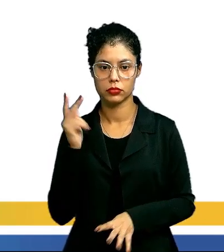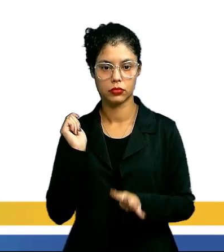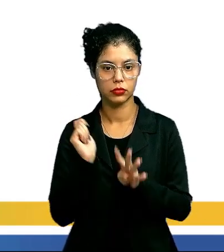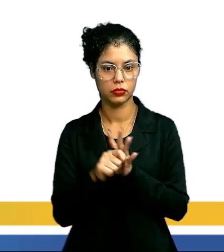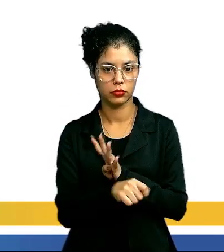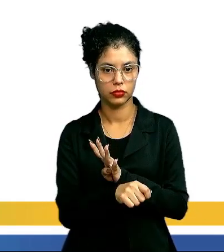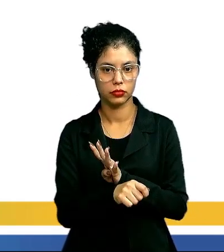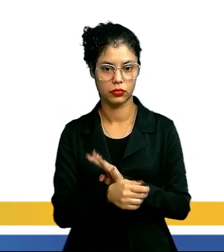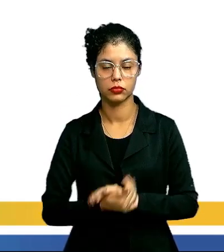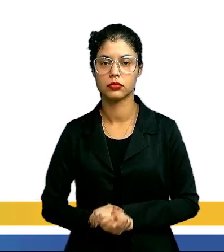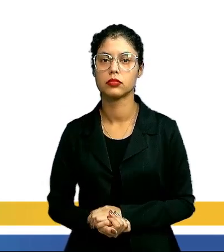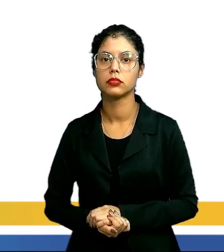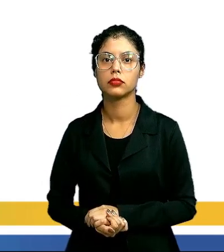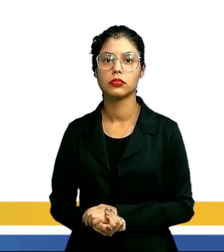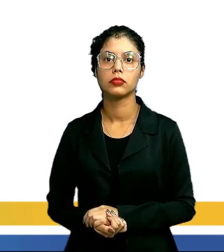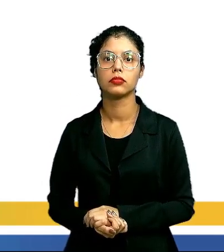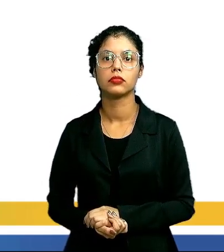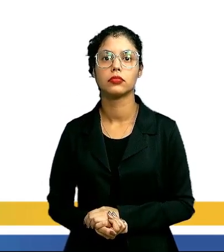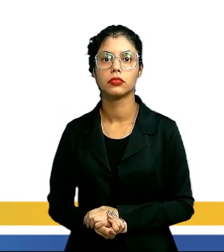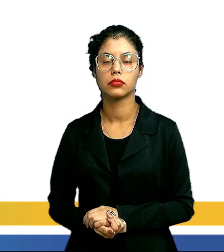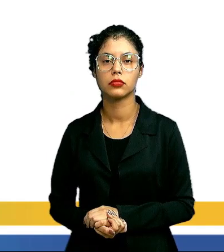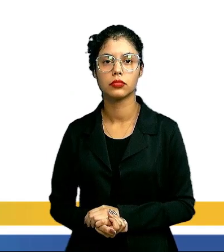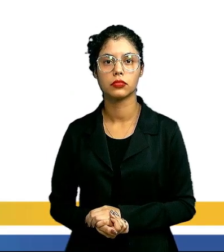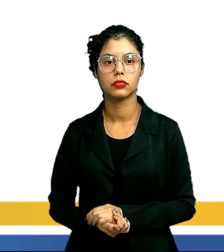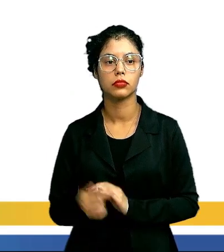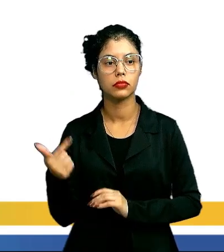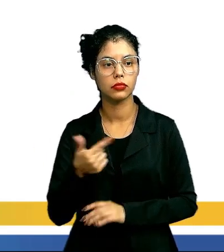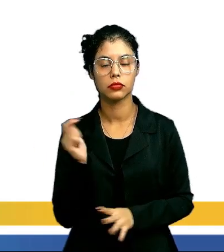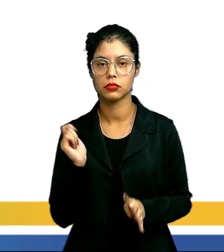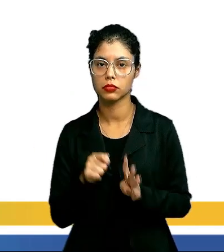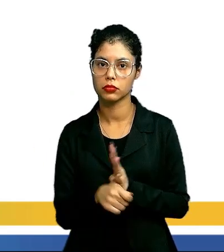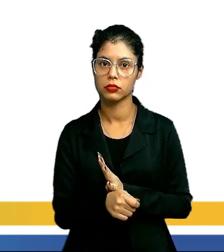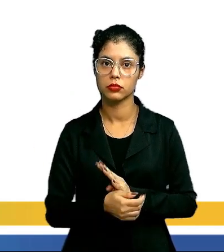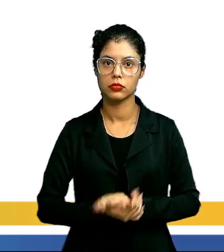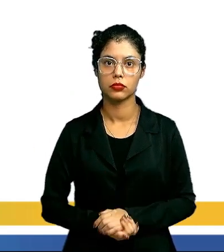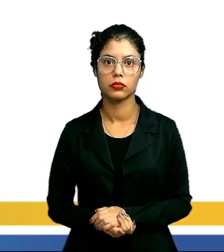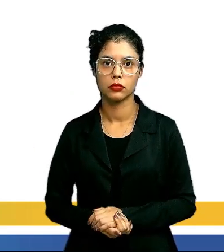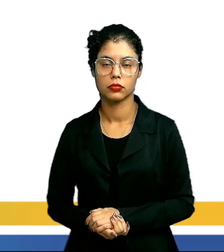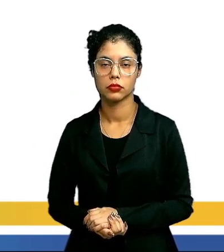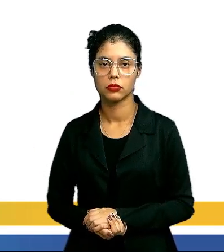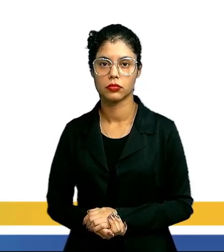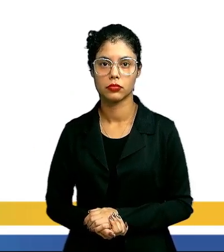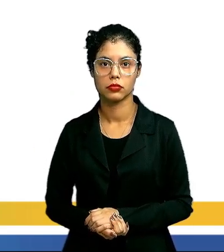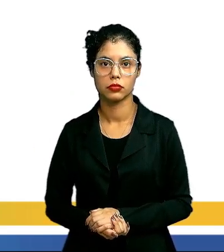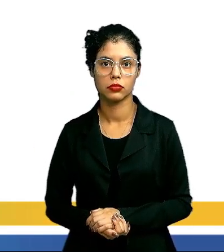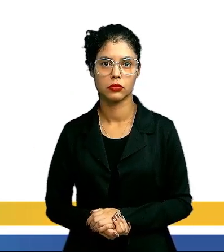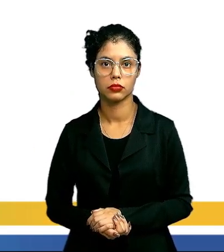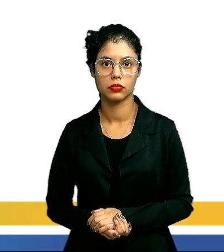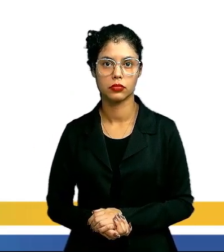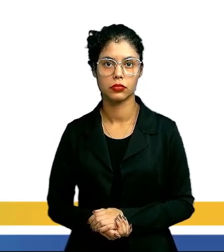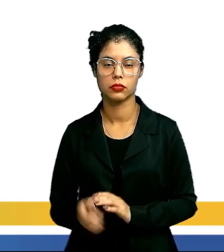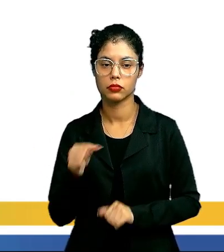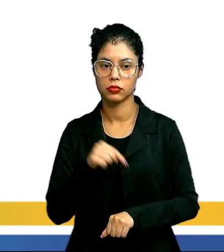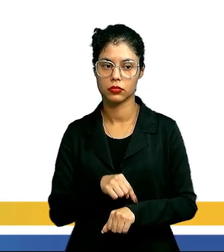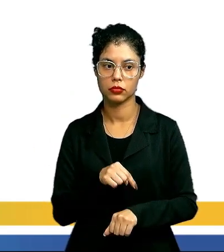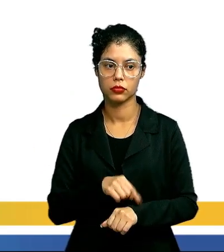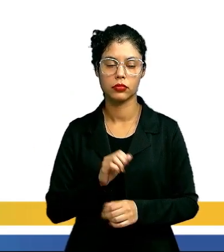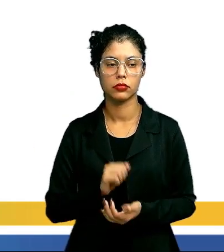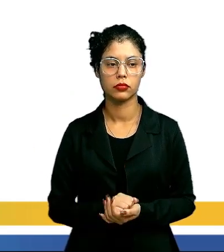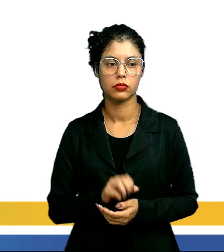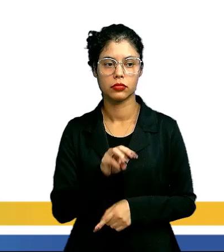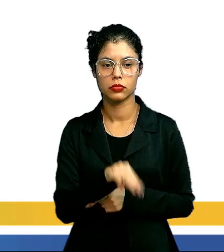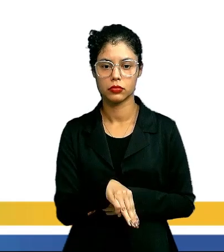dois meses aumentou que agora é o segundo mês então dois meses o juros o tempo desse juros